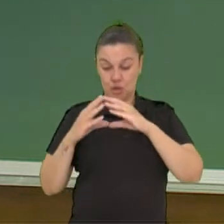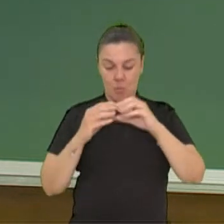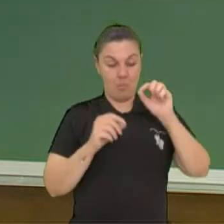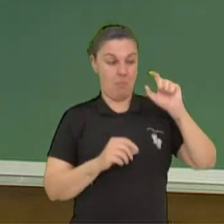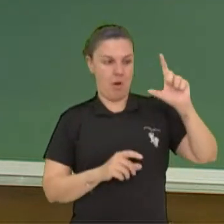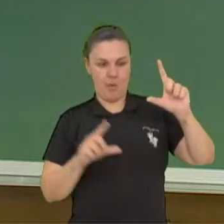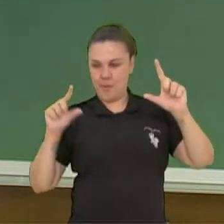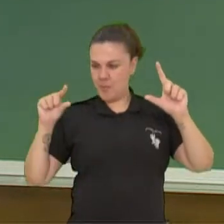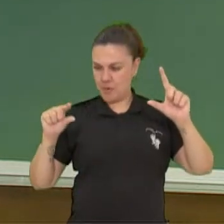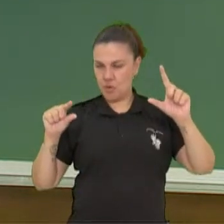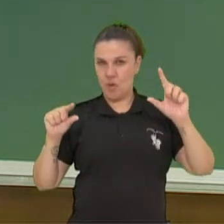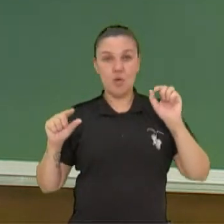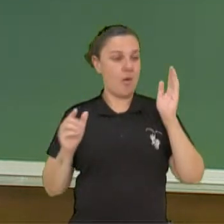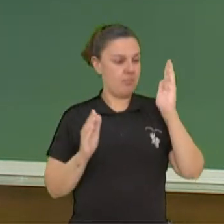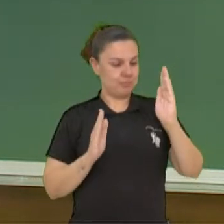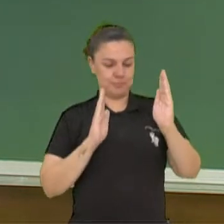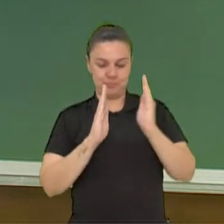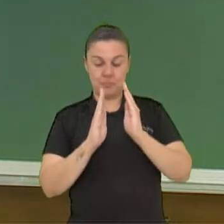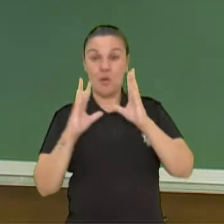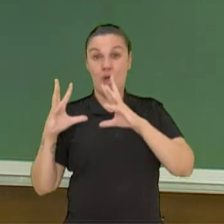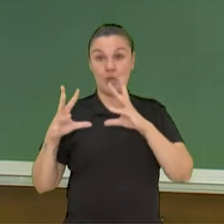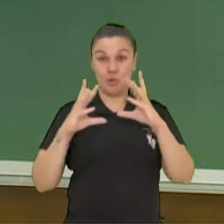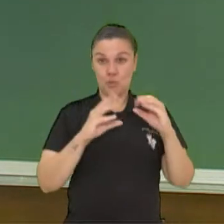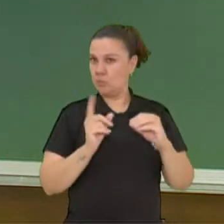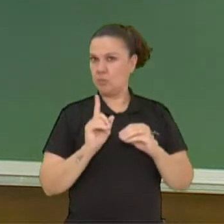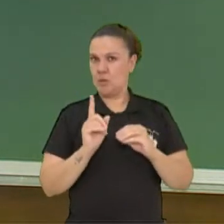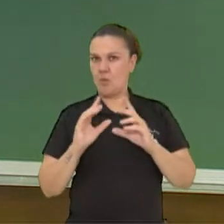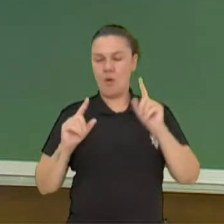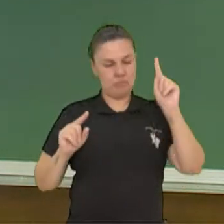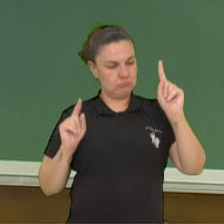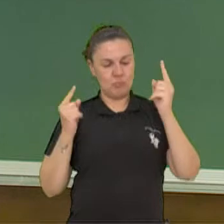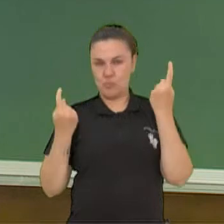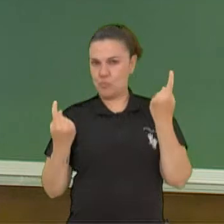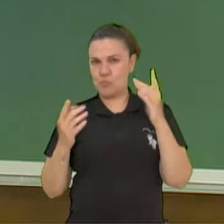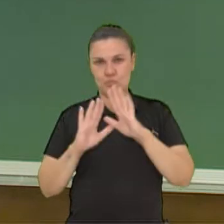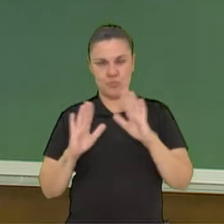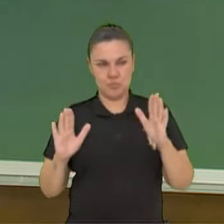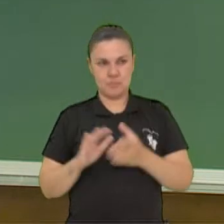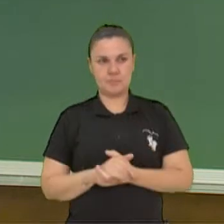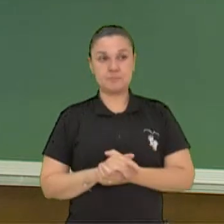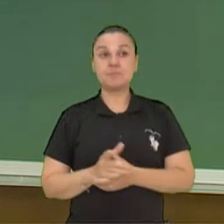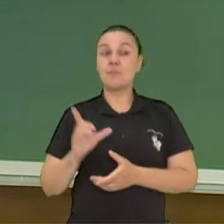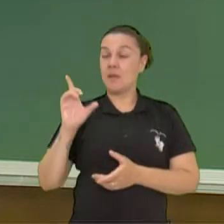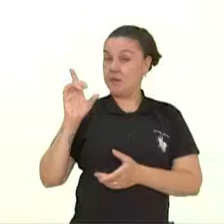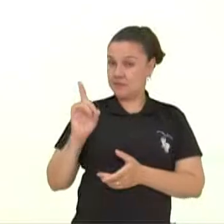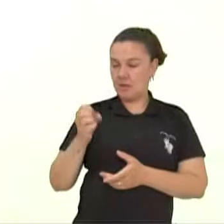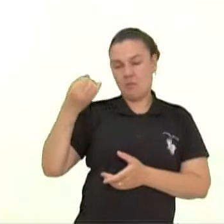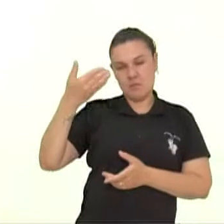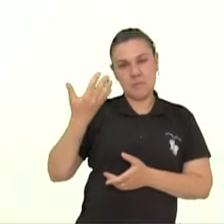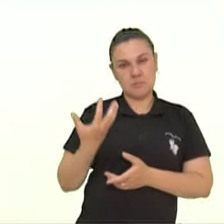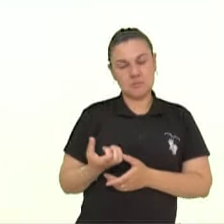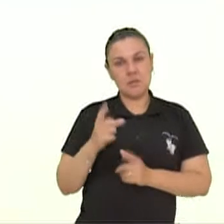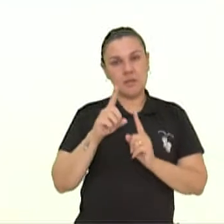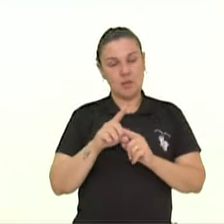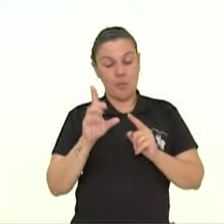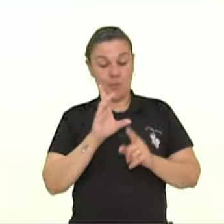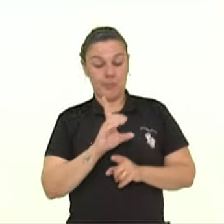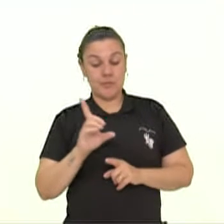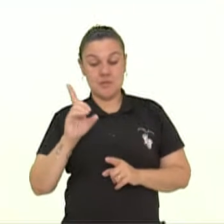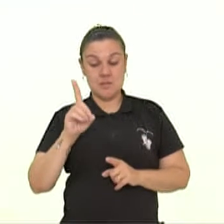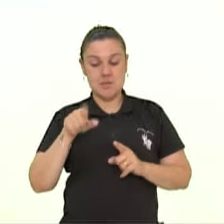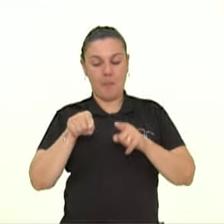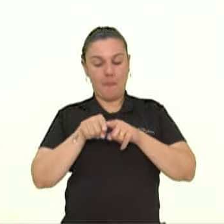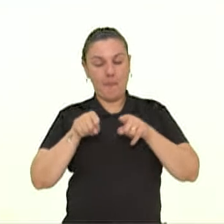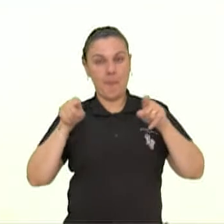também, amplitude é a diferença entre o maior e o menor valor de um conjunto, portanto, ela não é calculada sobre todos os valores do conjunto. Amplitude é a diferença entre